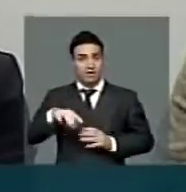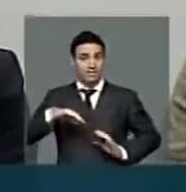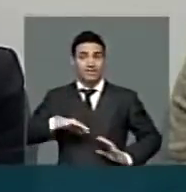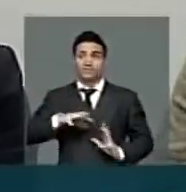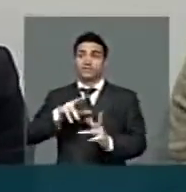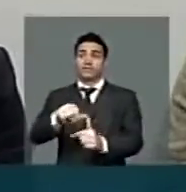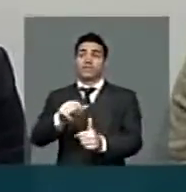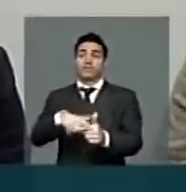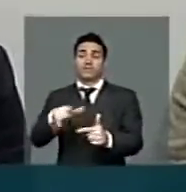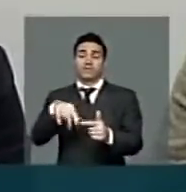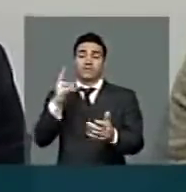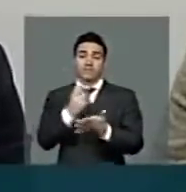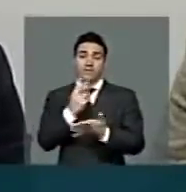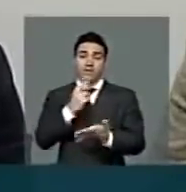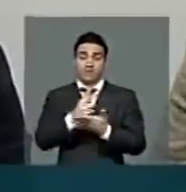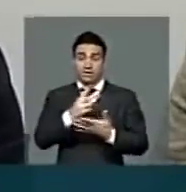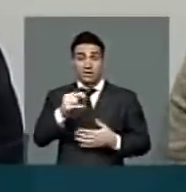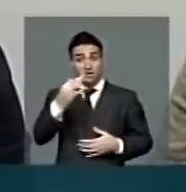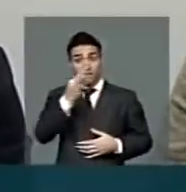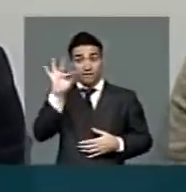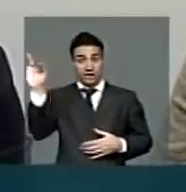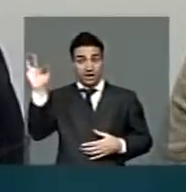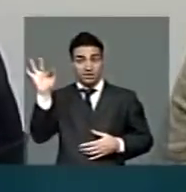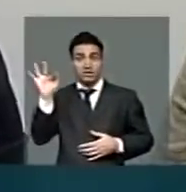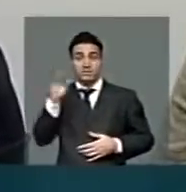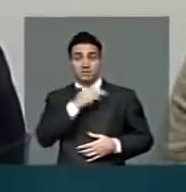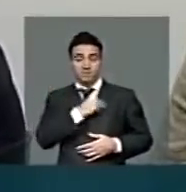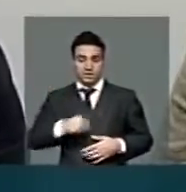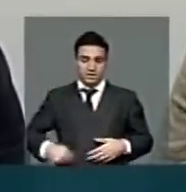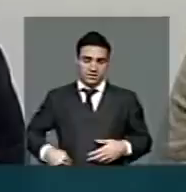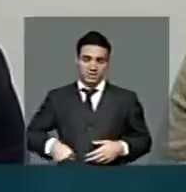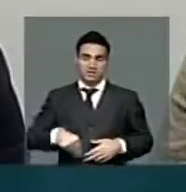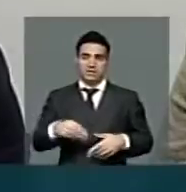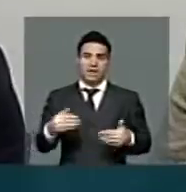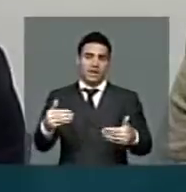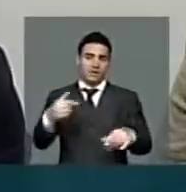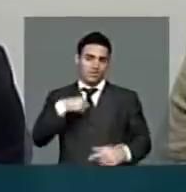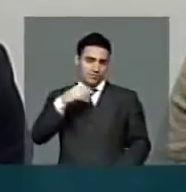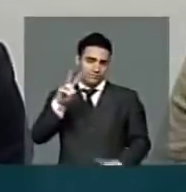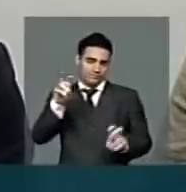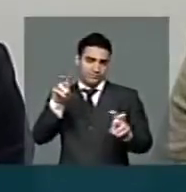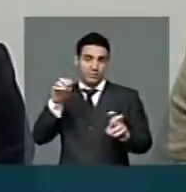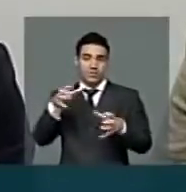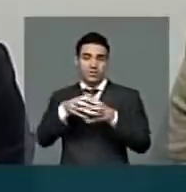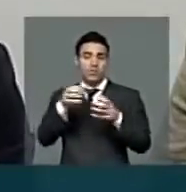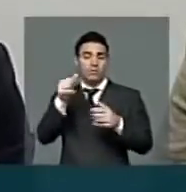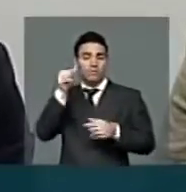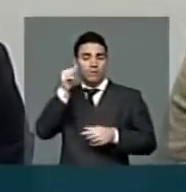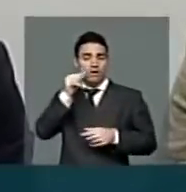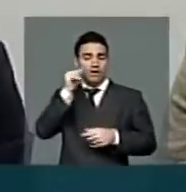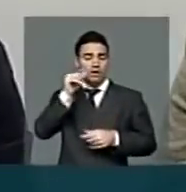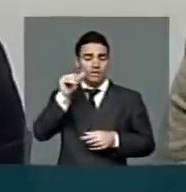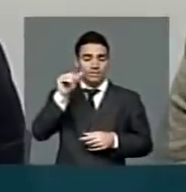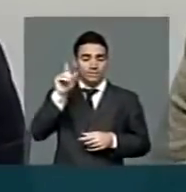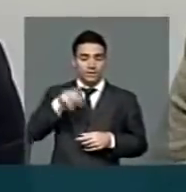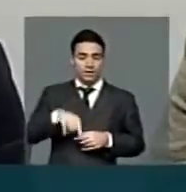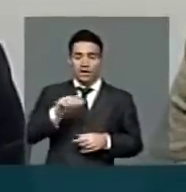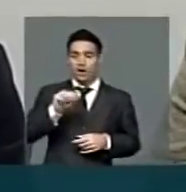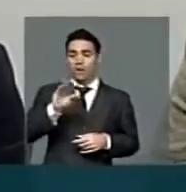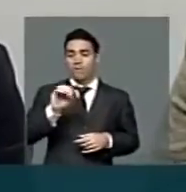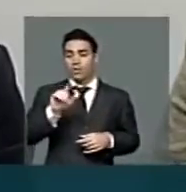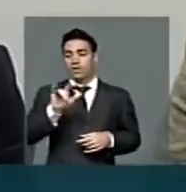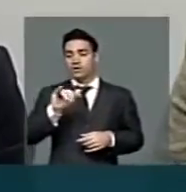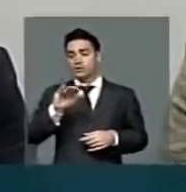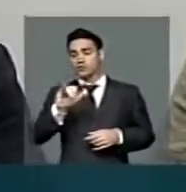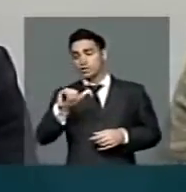internacional. E na França, a ministra da Mulher, quer dizer, do Ministério da Mulher, a ministra da Mulher é abolicionista. E